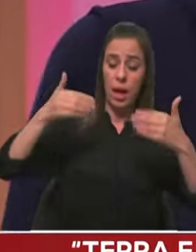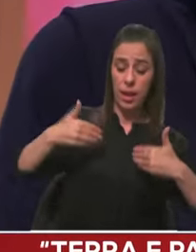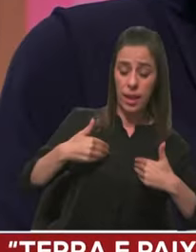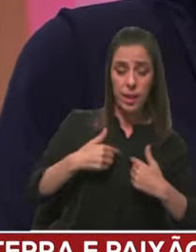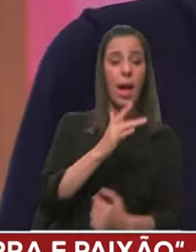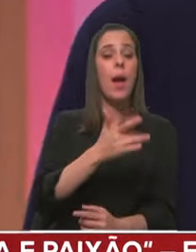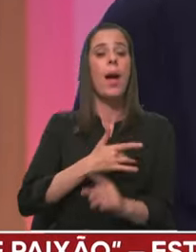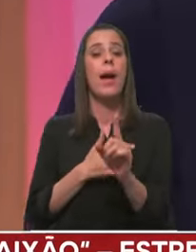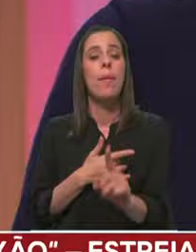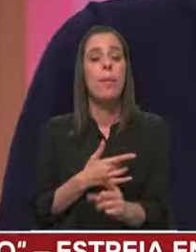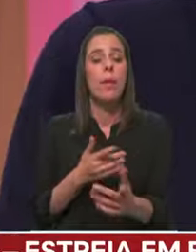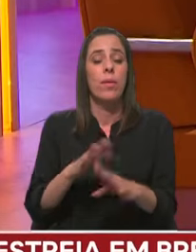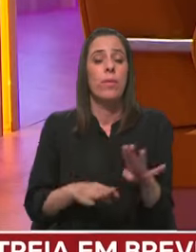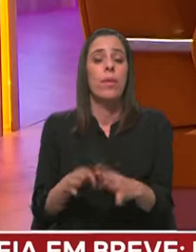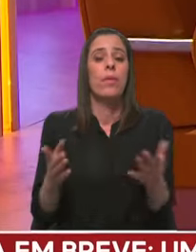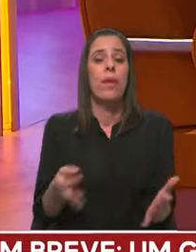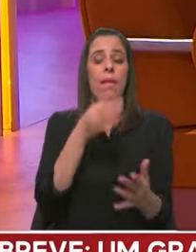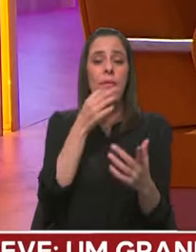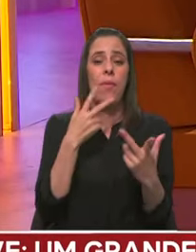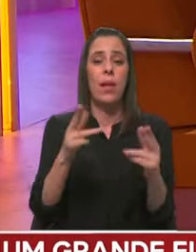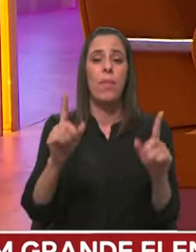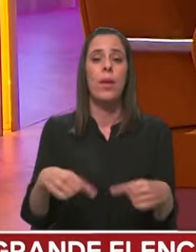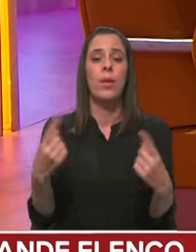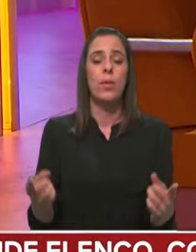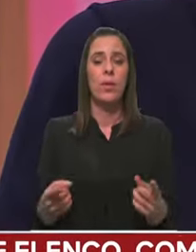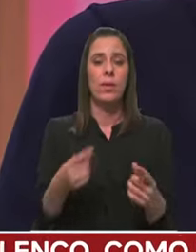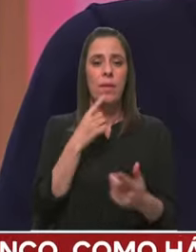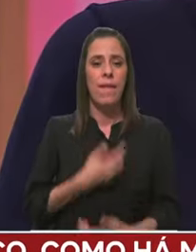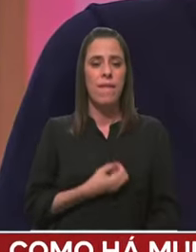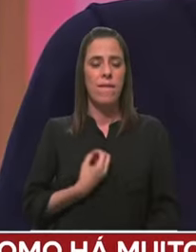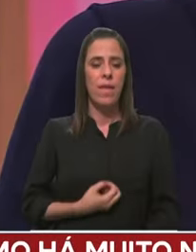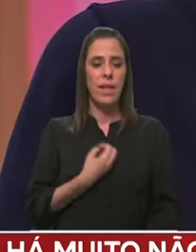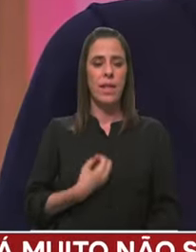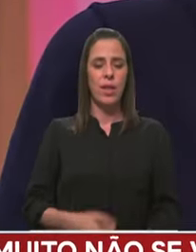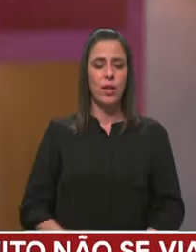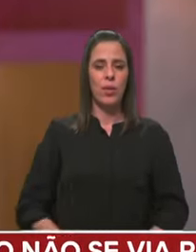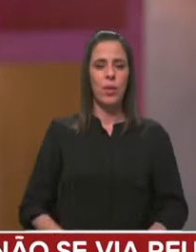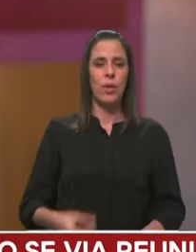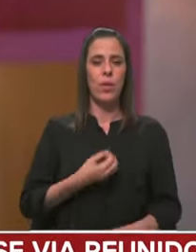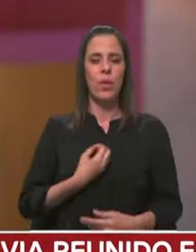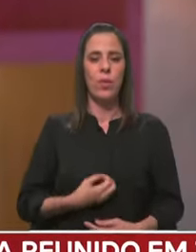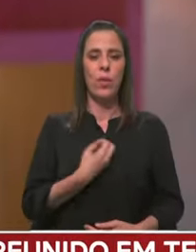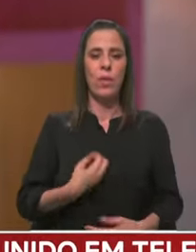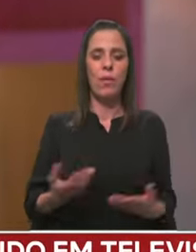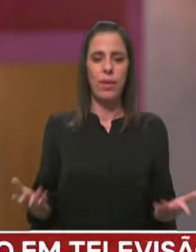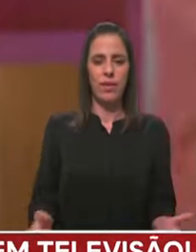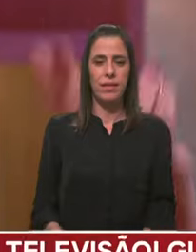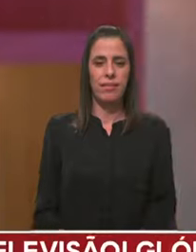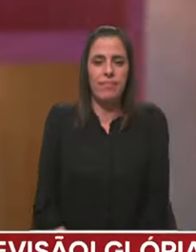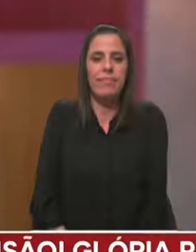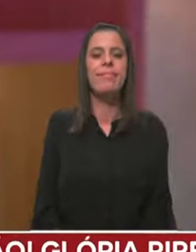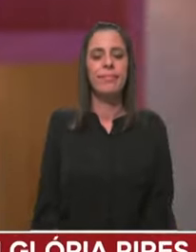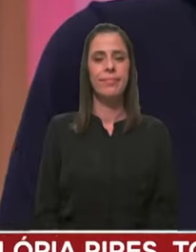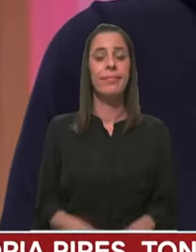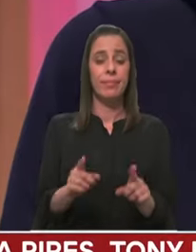amor então o que é que elas fazem então falam mal dos outros ou então grandes vazios de umas existências de um grande vazio e é mas